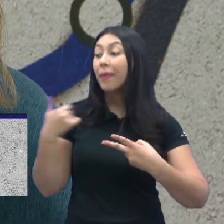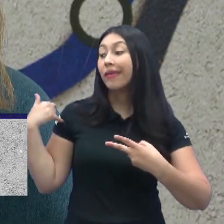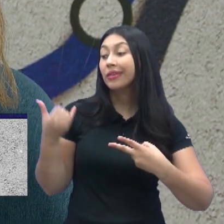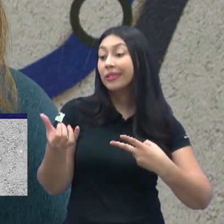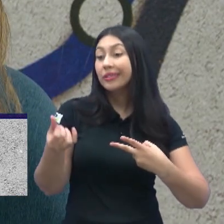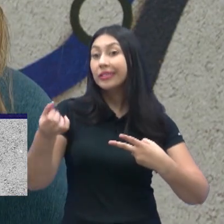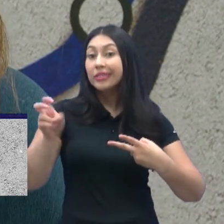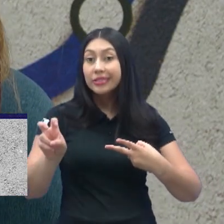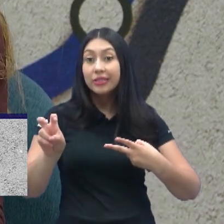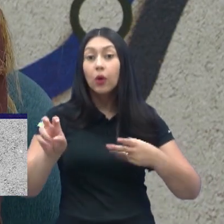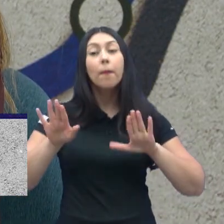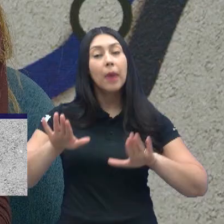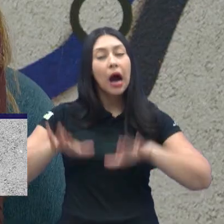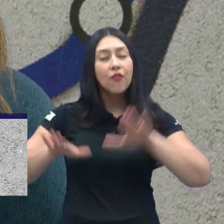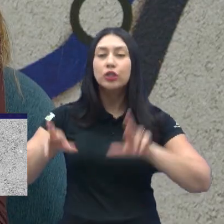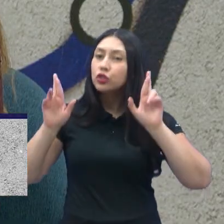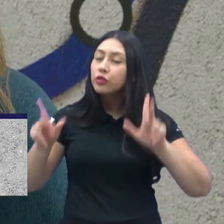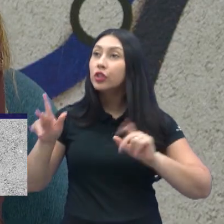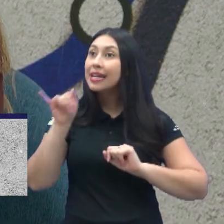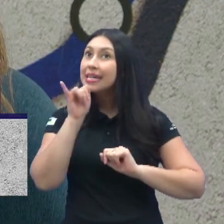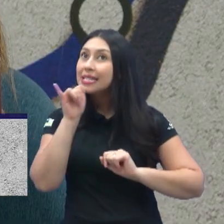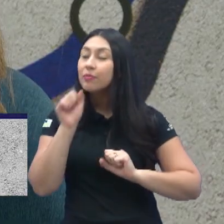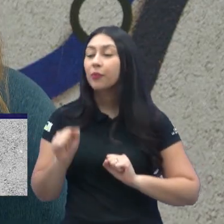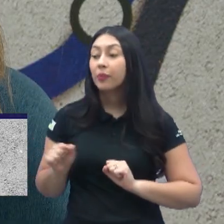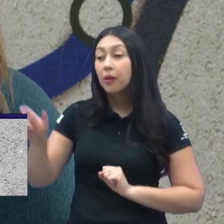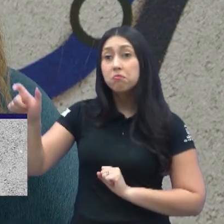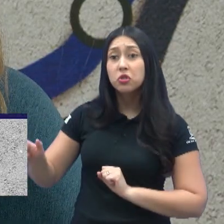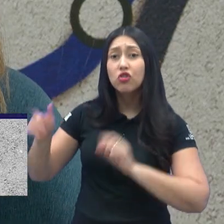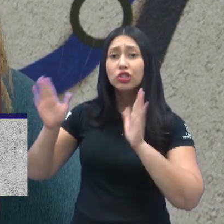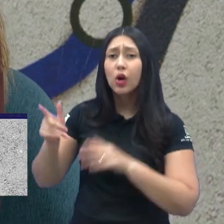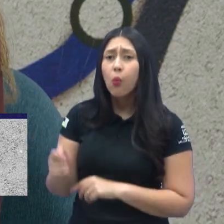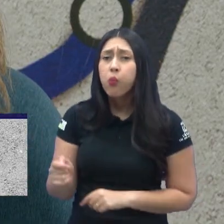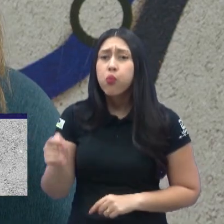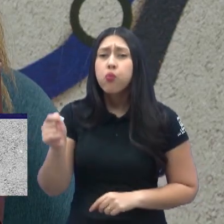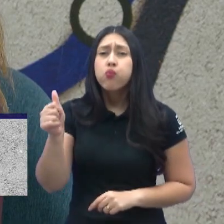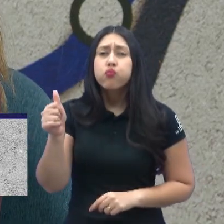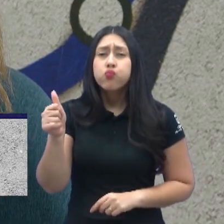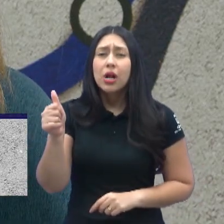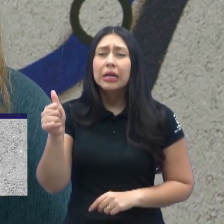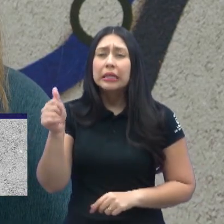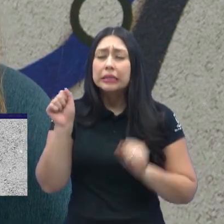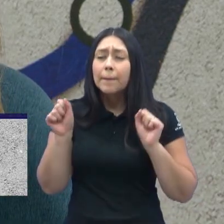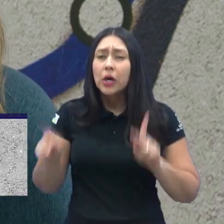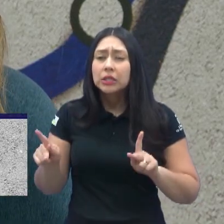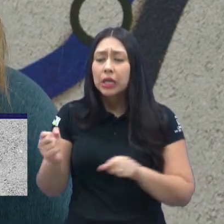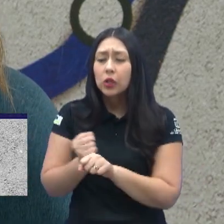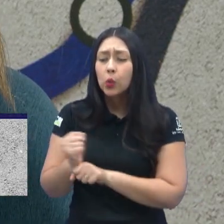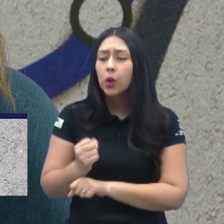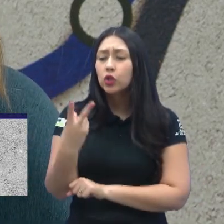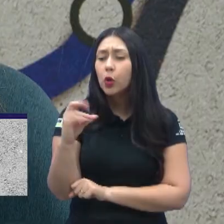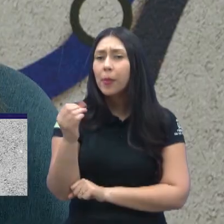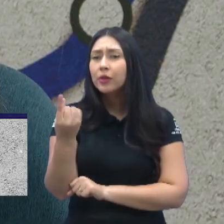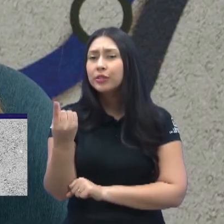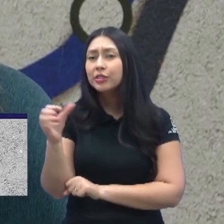existem exceções. Se a pessoa estava ali próxima, né, a completar perto de 2019, quando a emenda entrou em vigor, ela tem